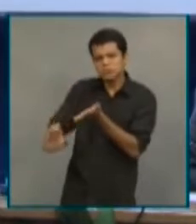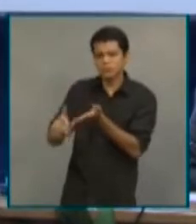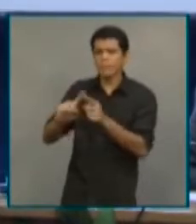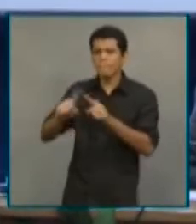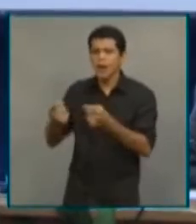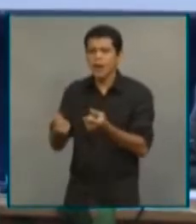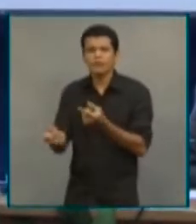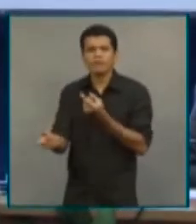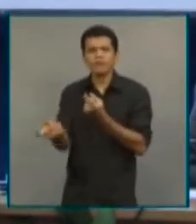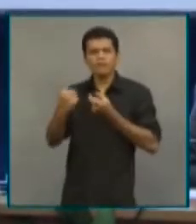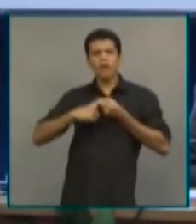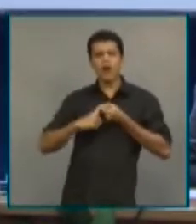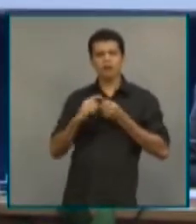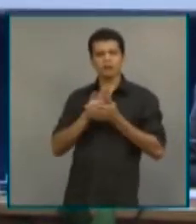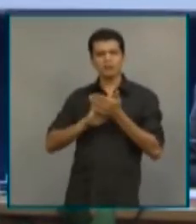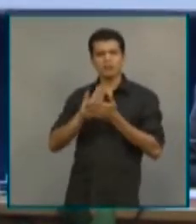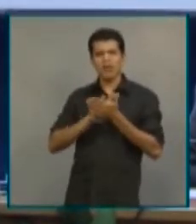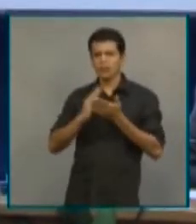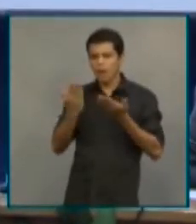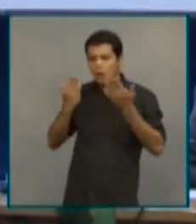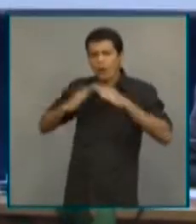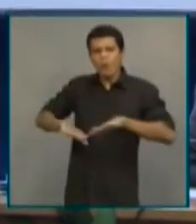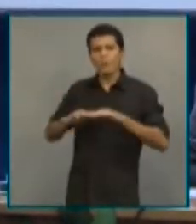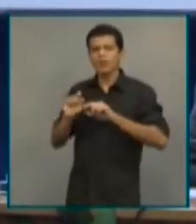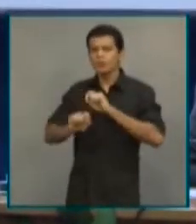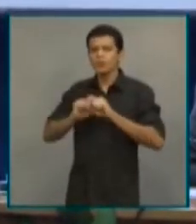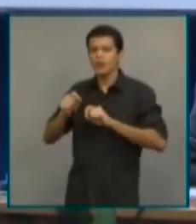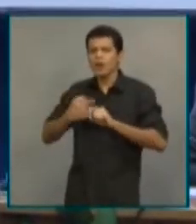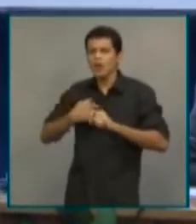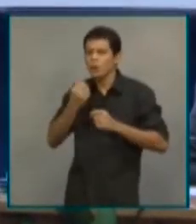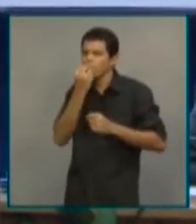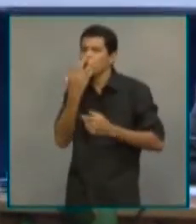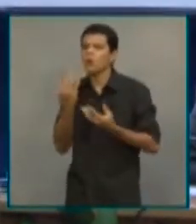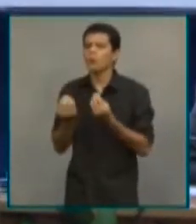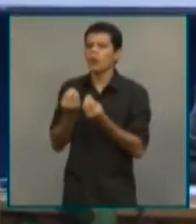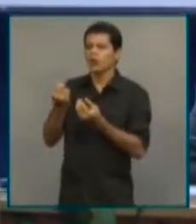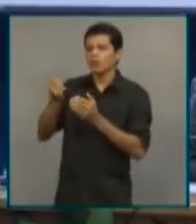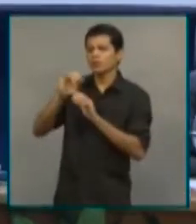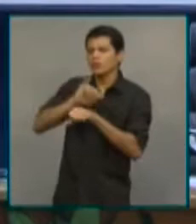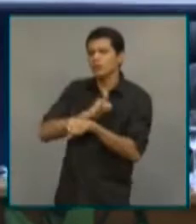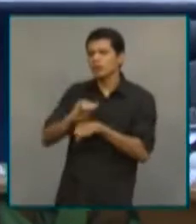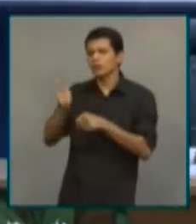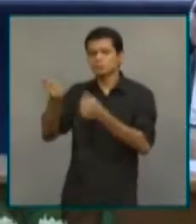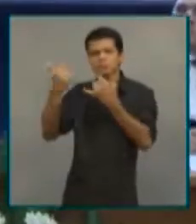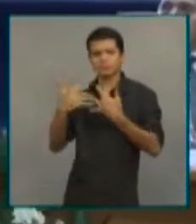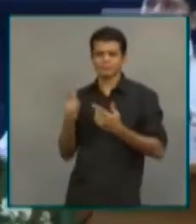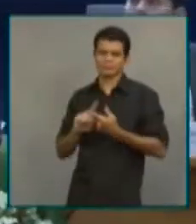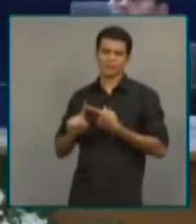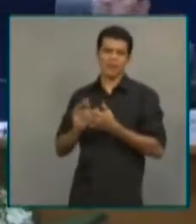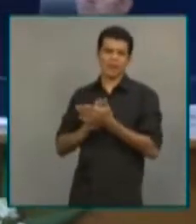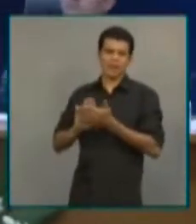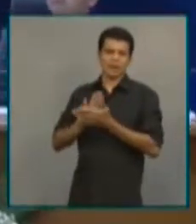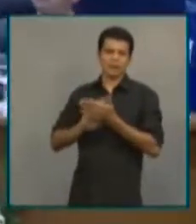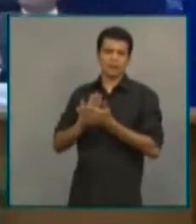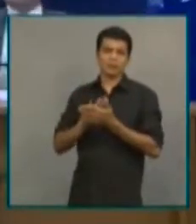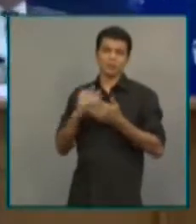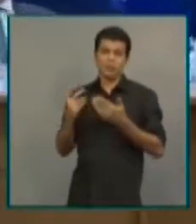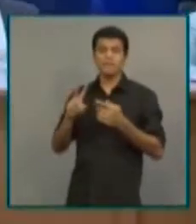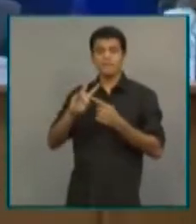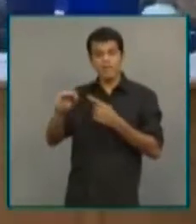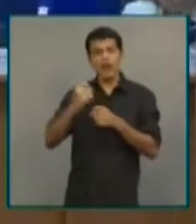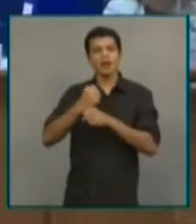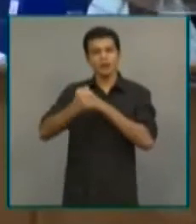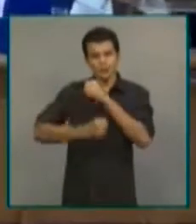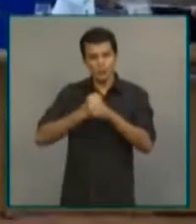gratuito na ESA, sala de co-work. Tenha certeza, meu amigo Luiz Antônio, que na nossa gestão, a OAB terá uma anuidade muito mais barata e teremos muito mais serviços para